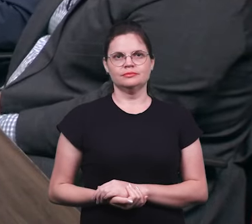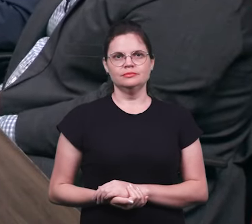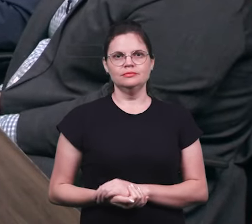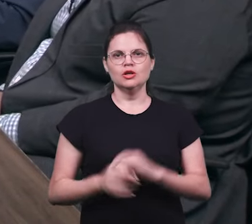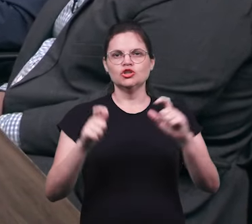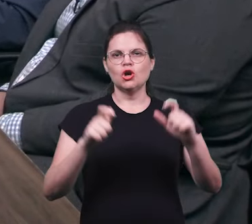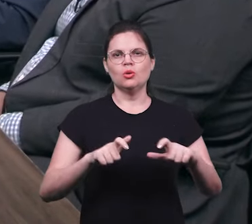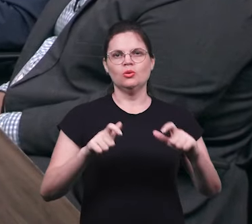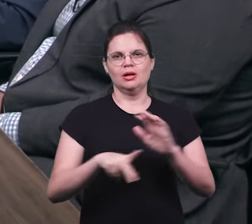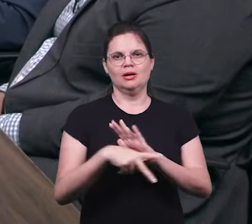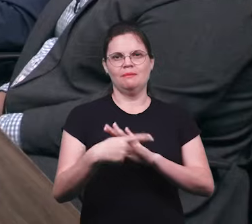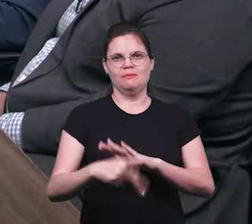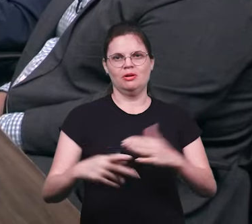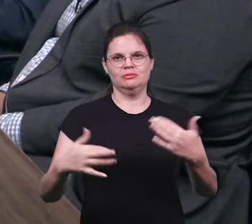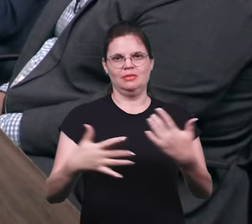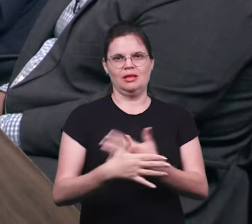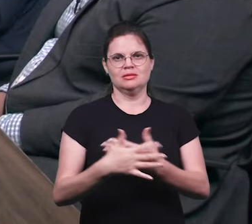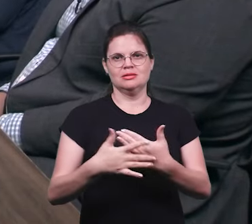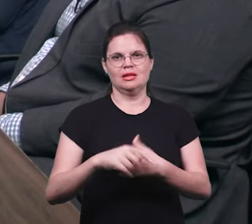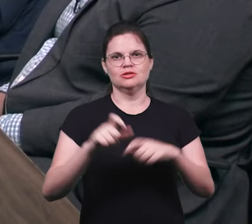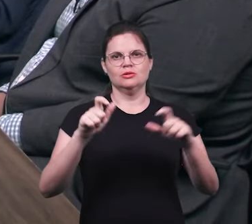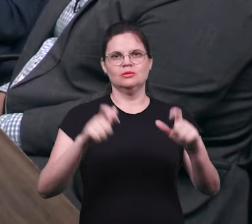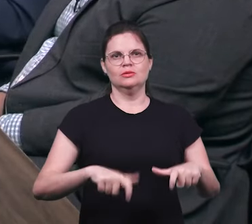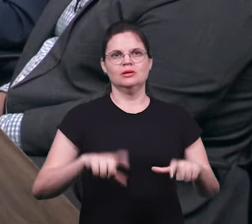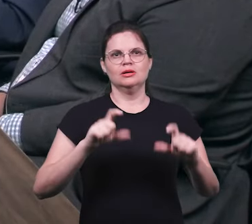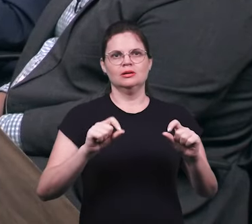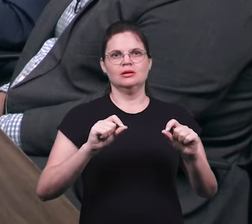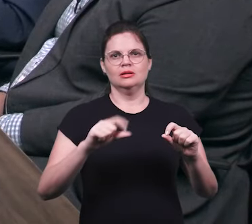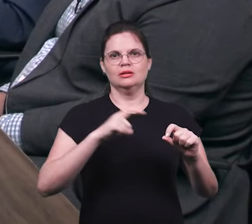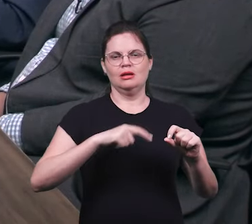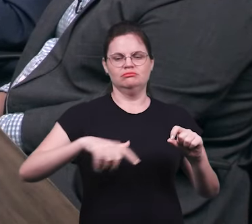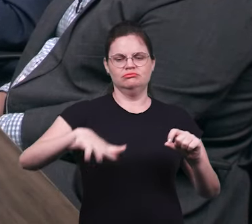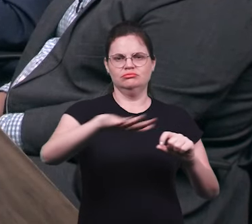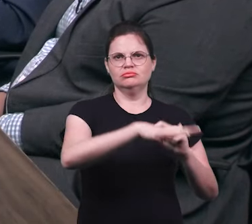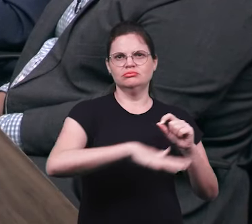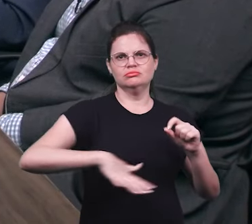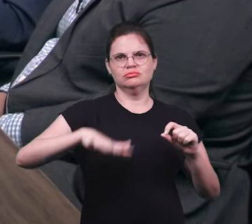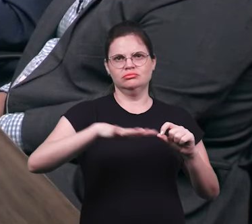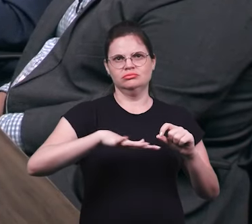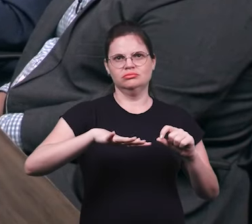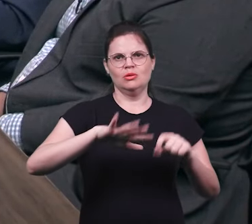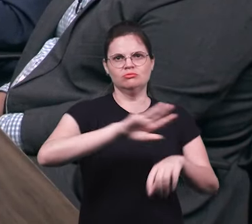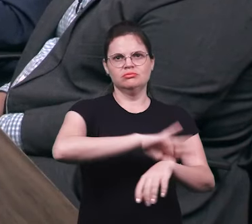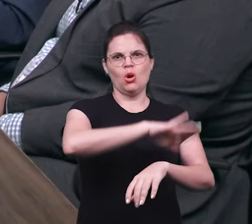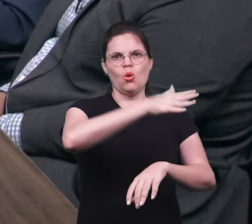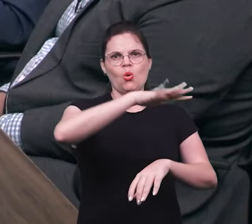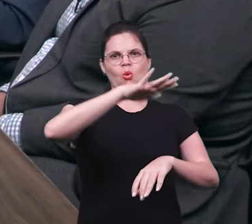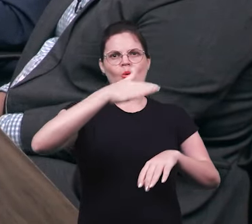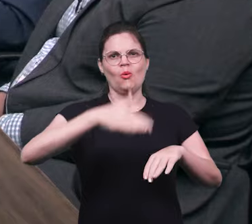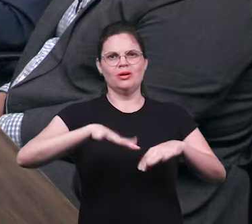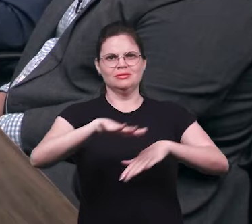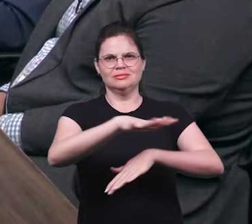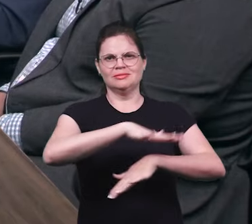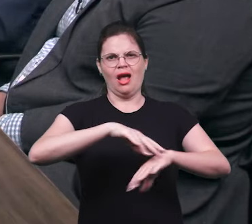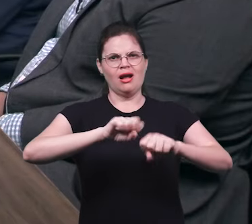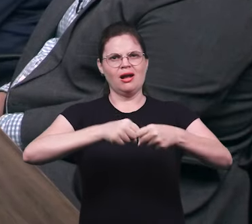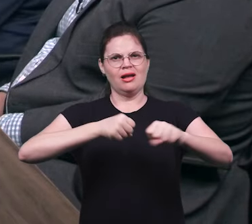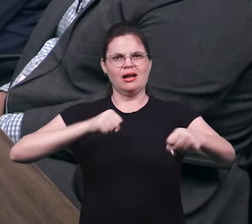Eugênio, que na tradução literal é colina de Ares, né? Mas era um lugar